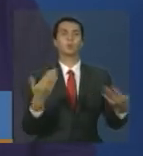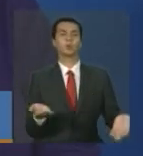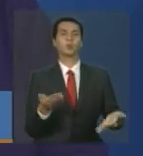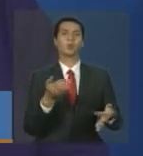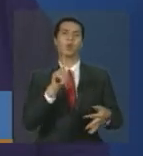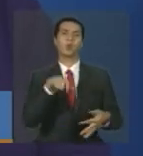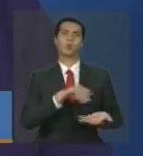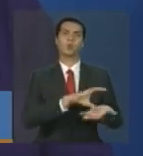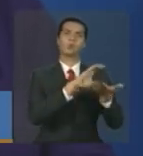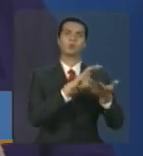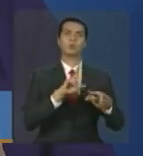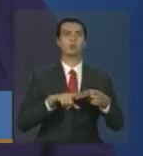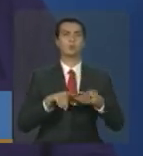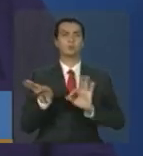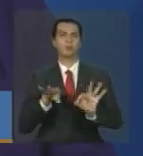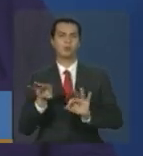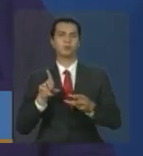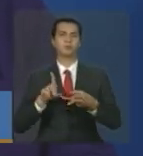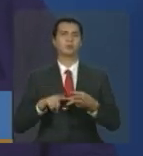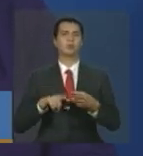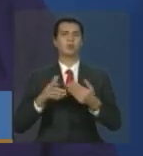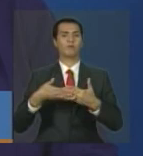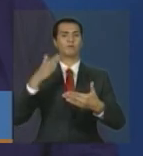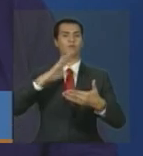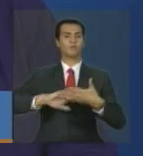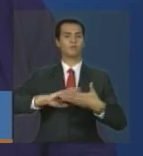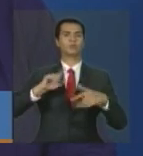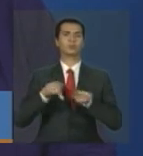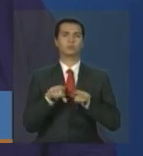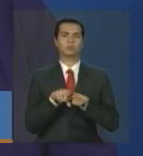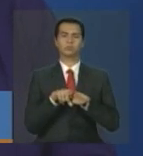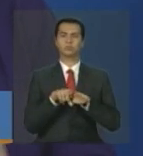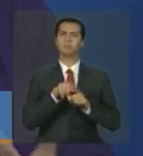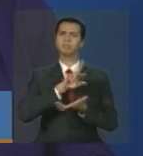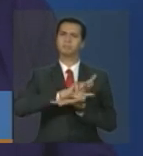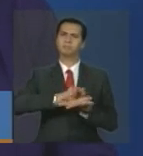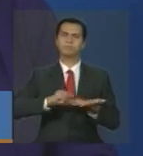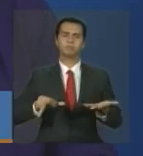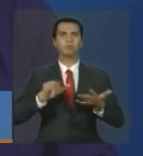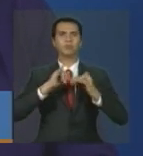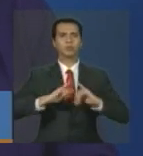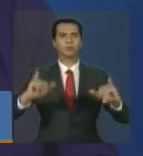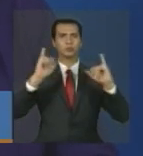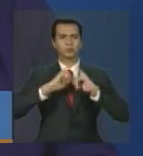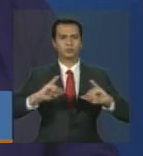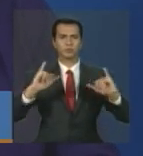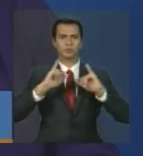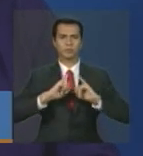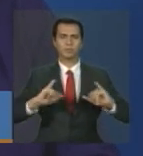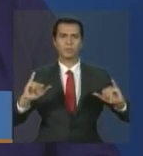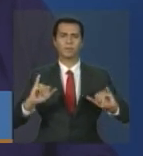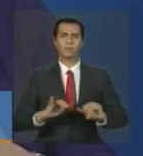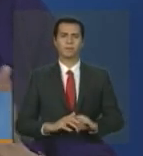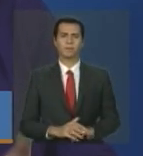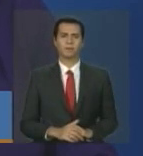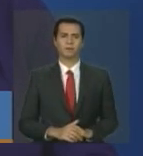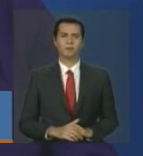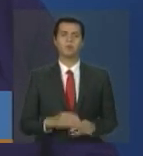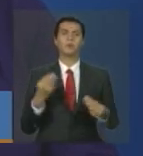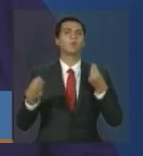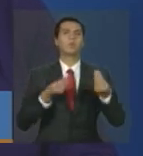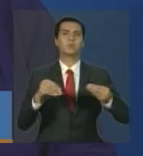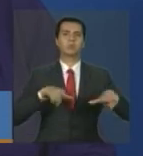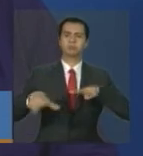plano e o fundo além de outras informações sobre é a o